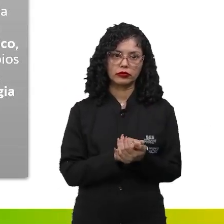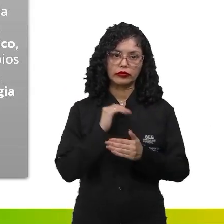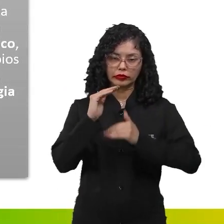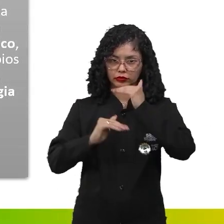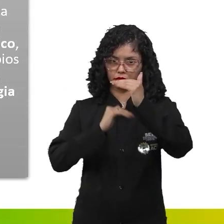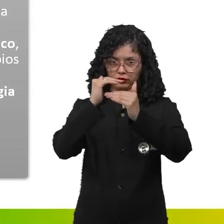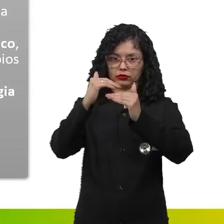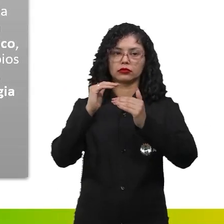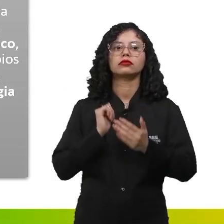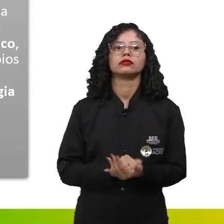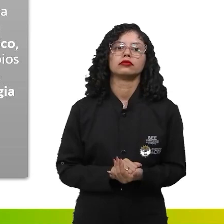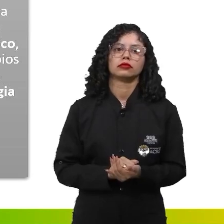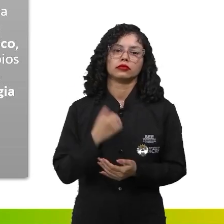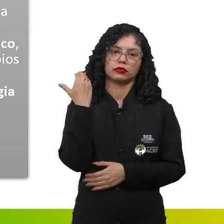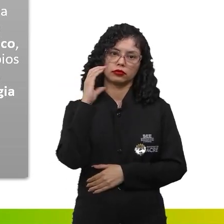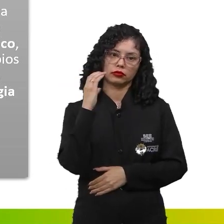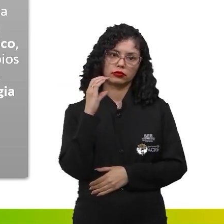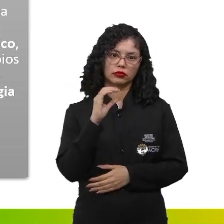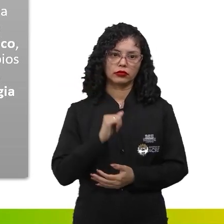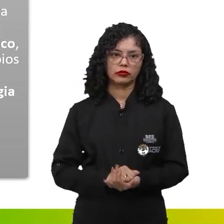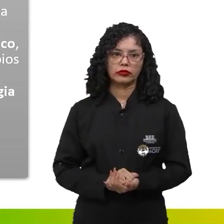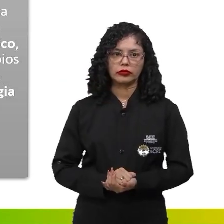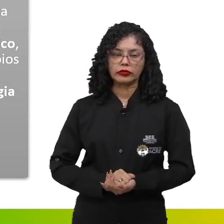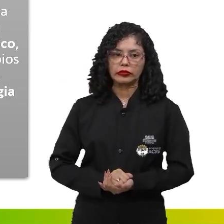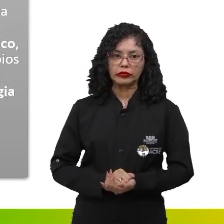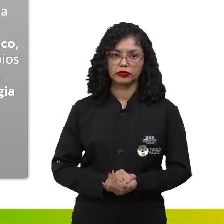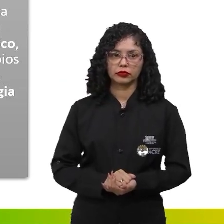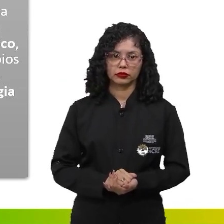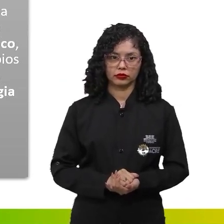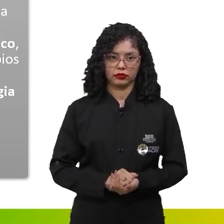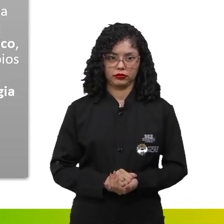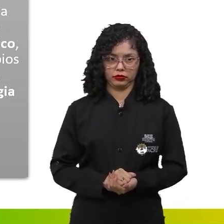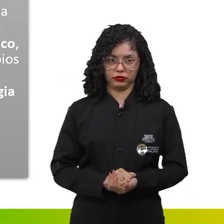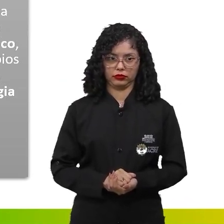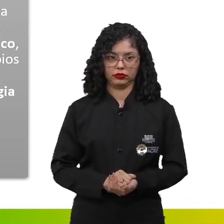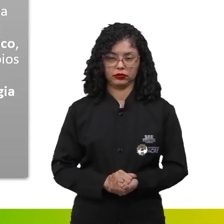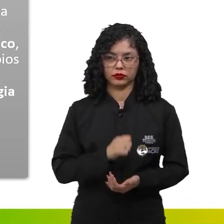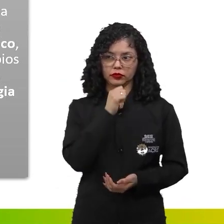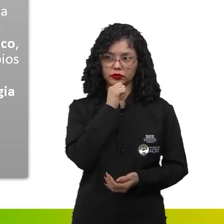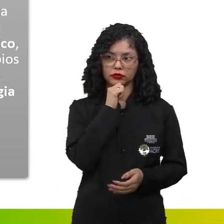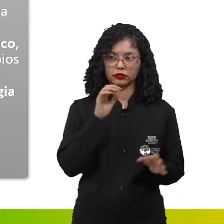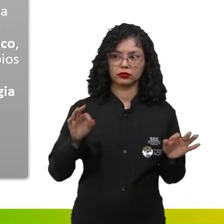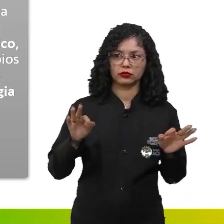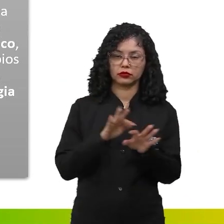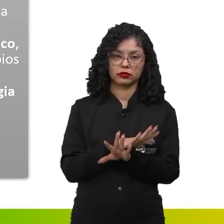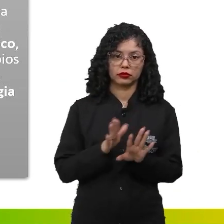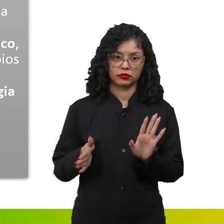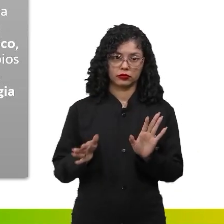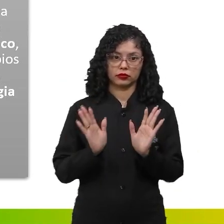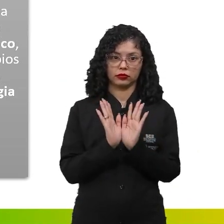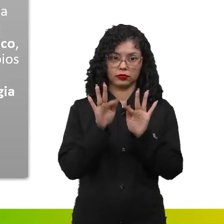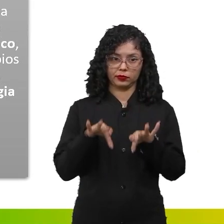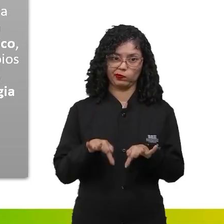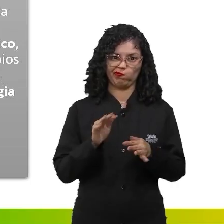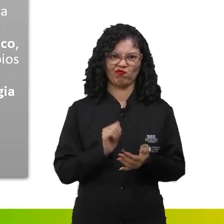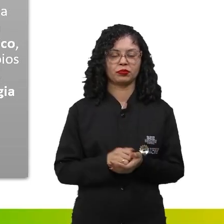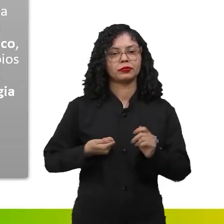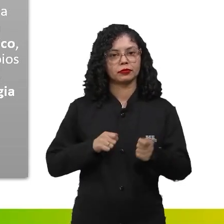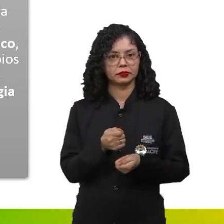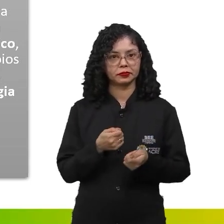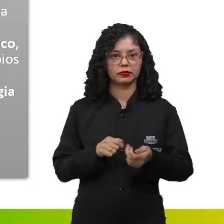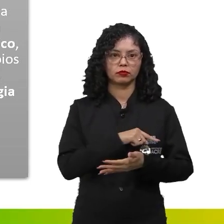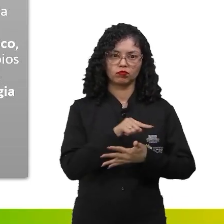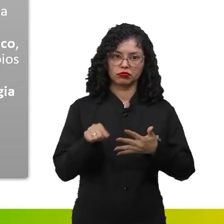uma revolução científica, certo? Então, as vacinas, elas erradicaram ou